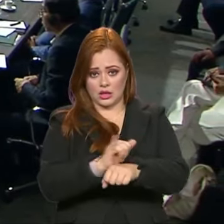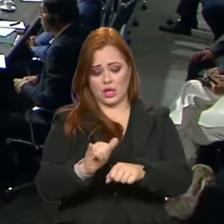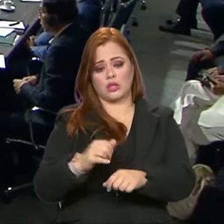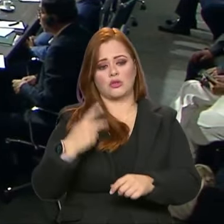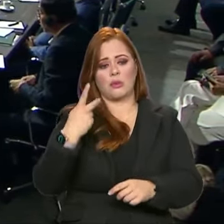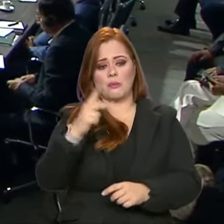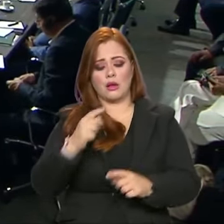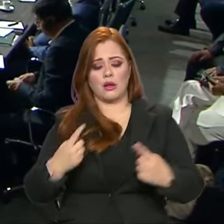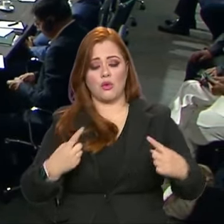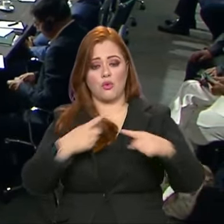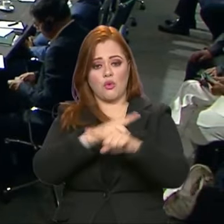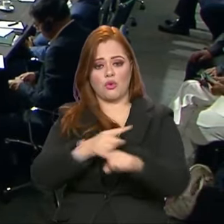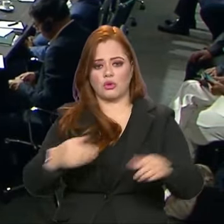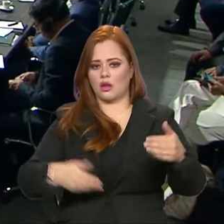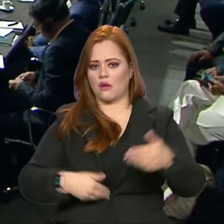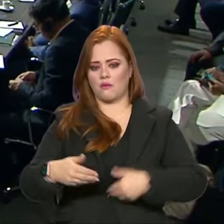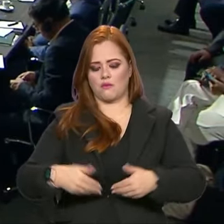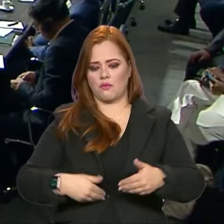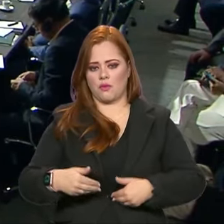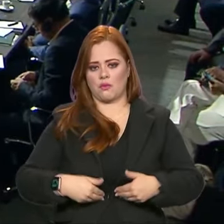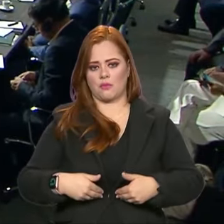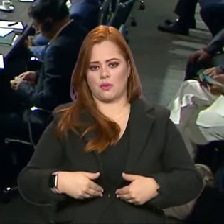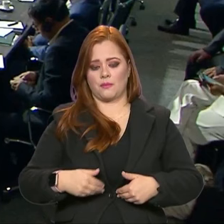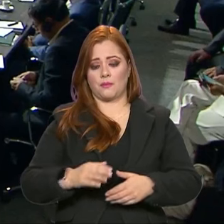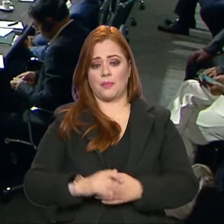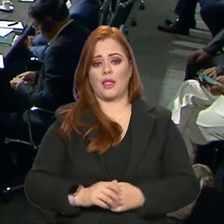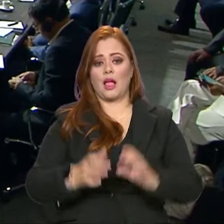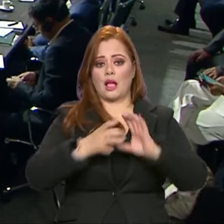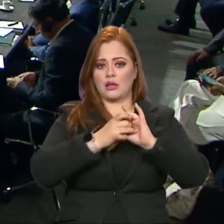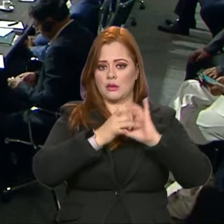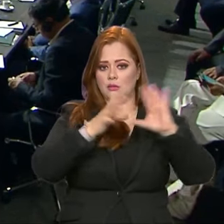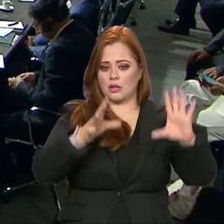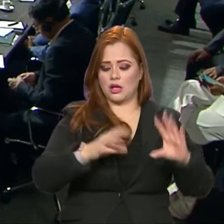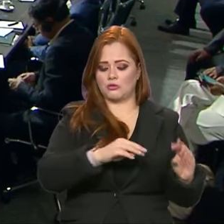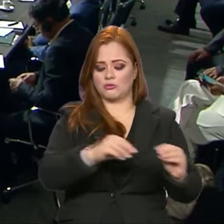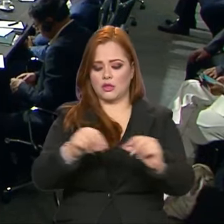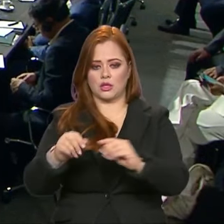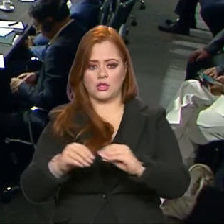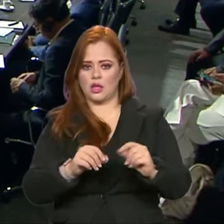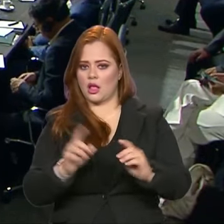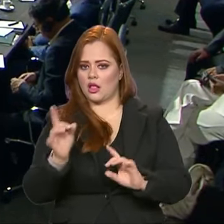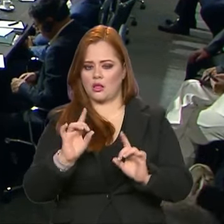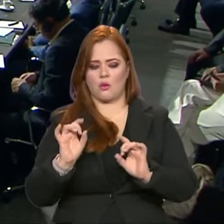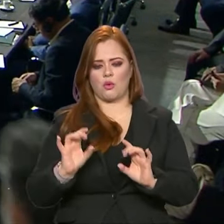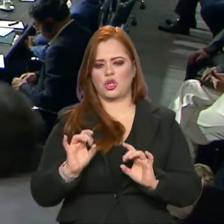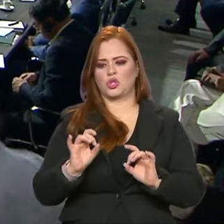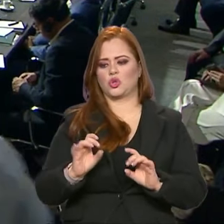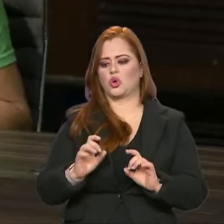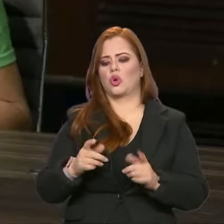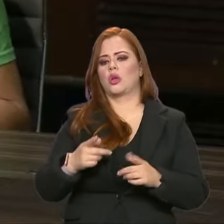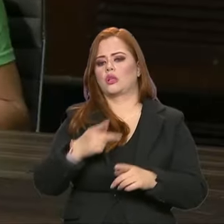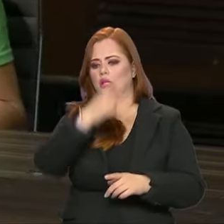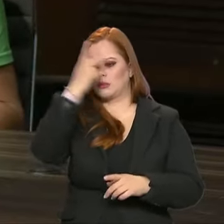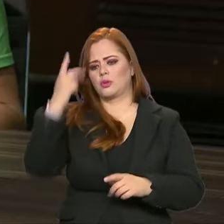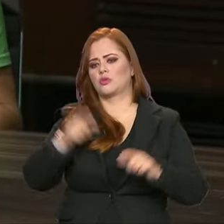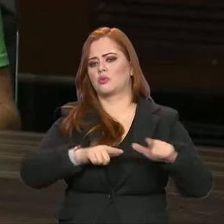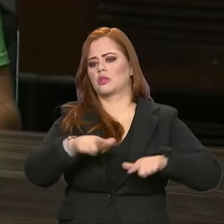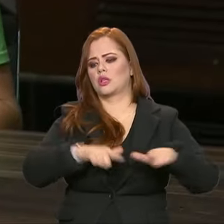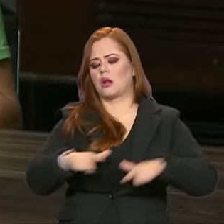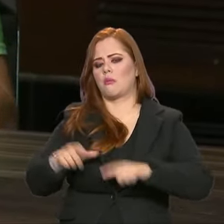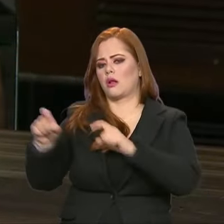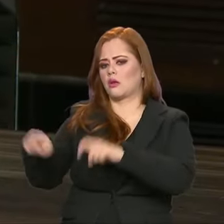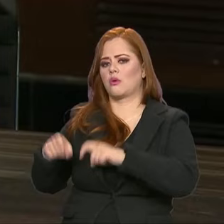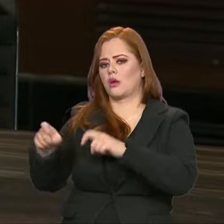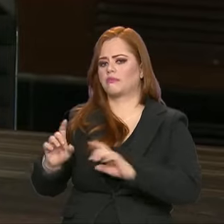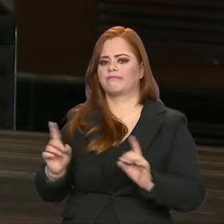fome rumo à soberania popular. A liberdade da terra não é assunto de lavrador. A função